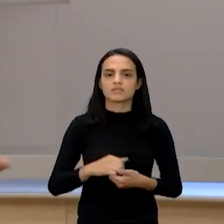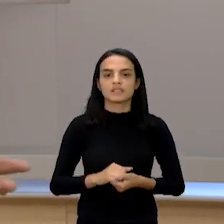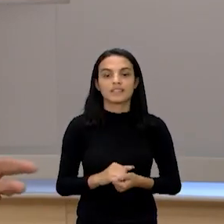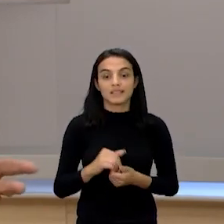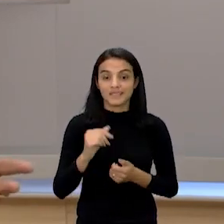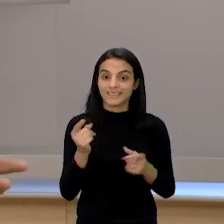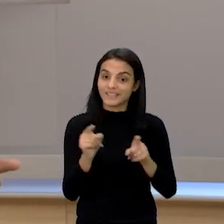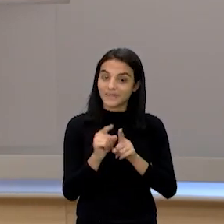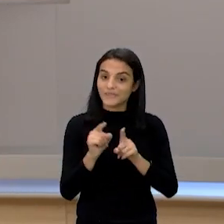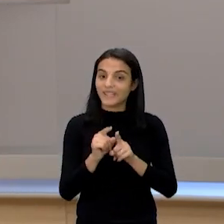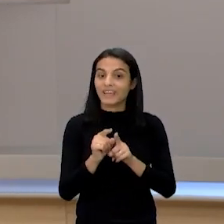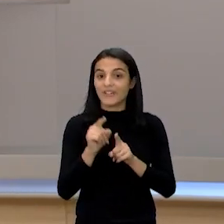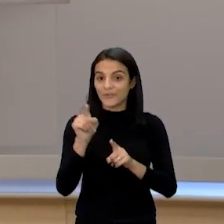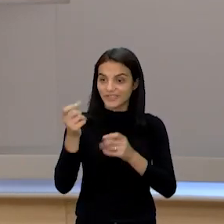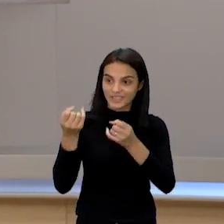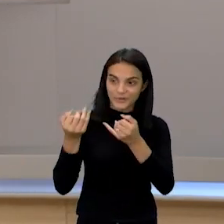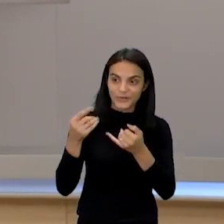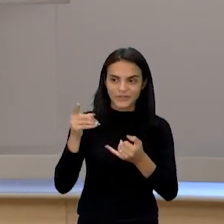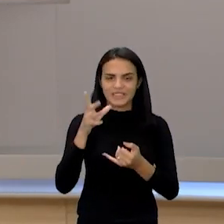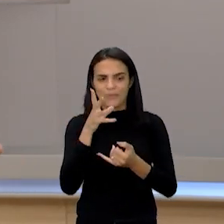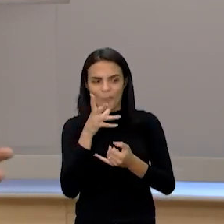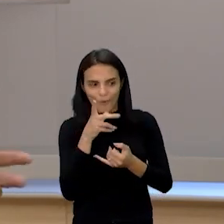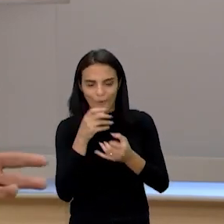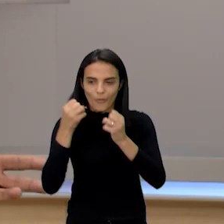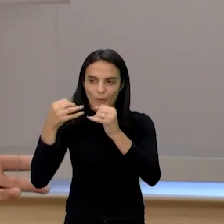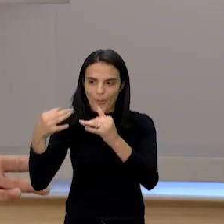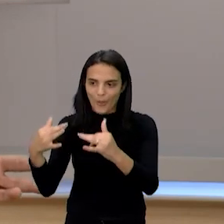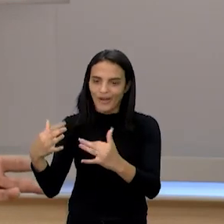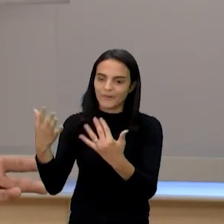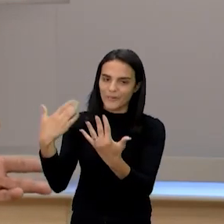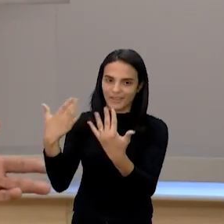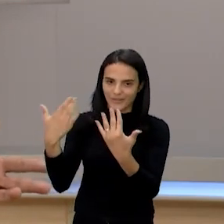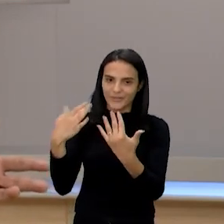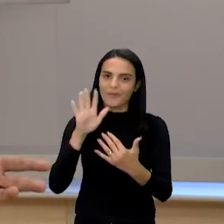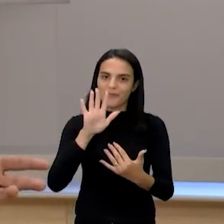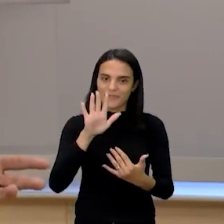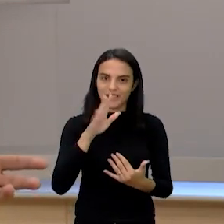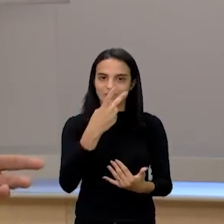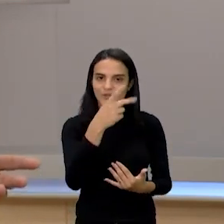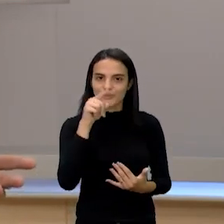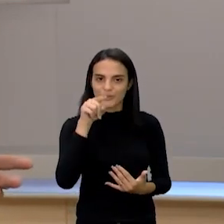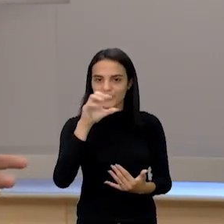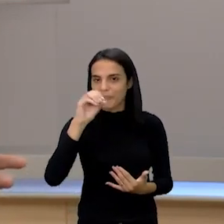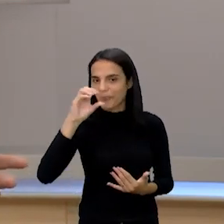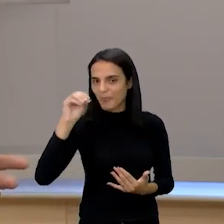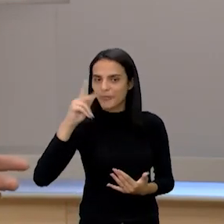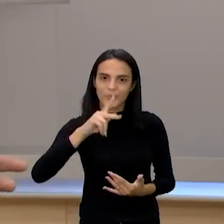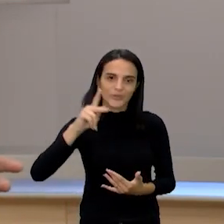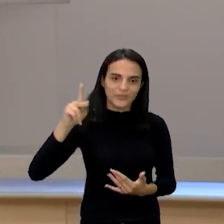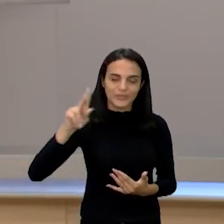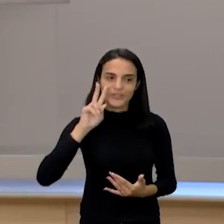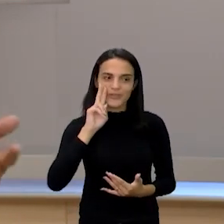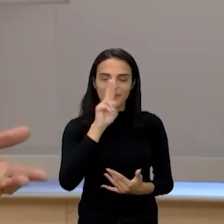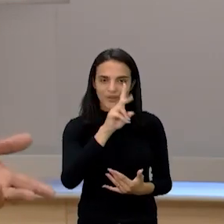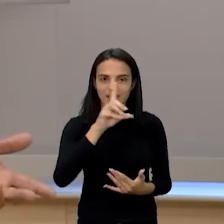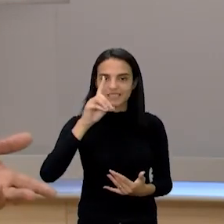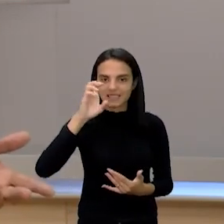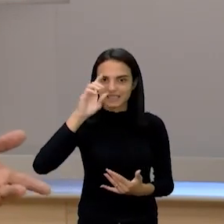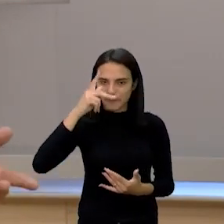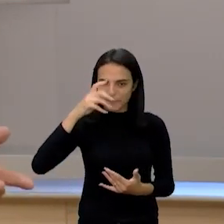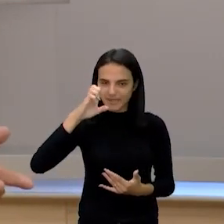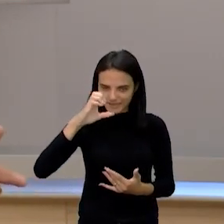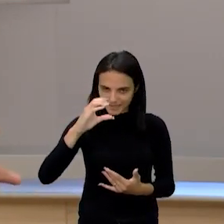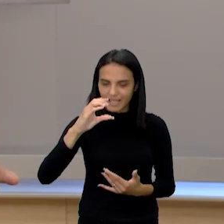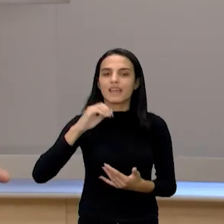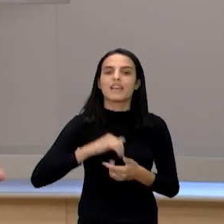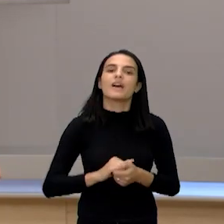agora você está contando aí para mais de 200 mil professores que certamente vão assistir essa TPC por indicação dos